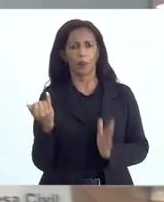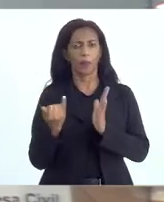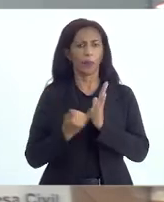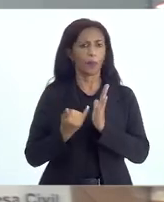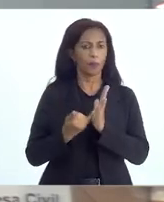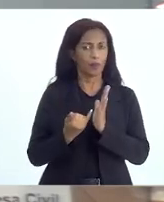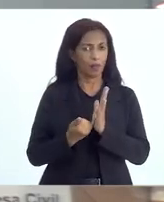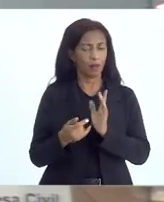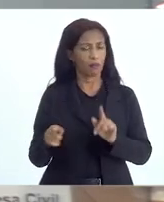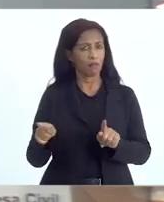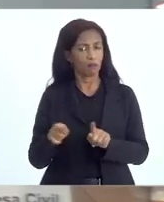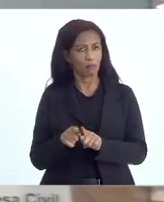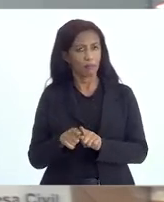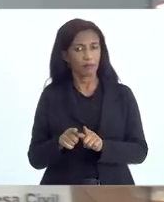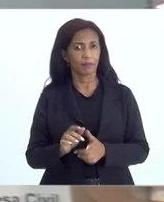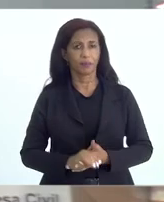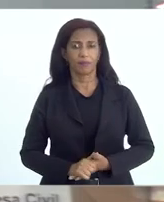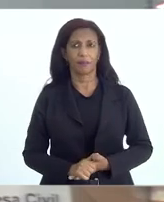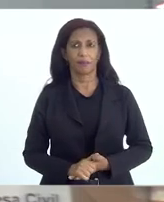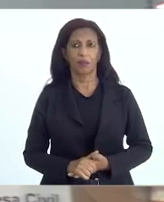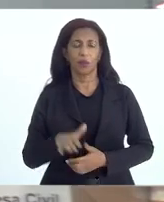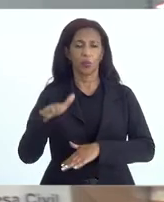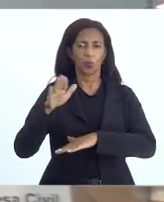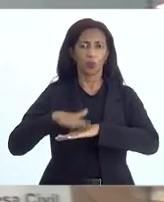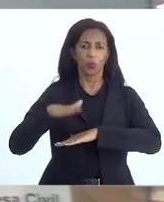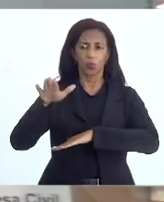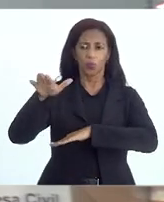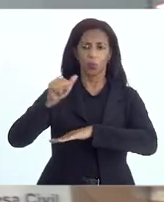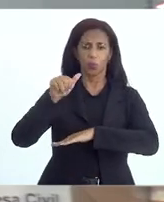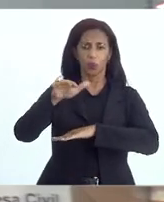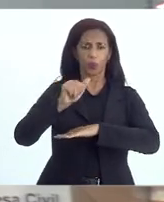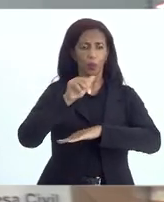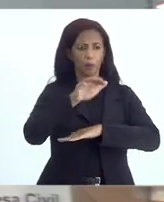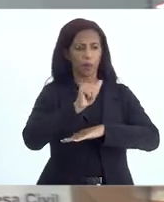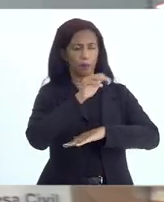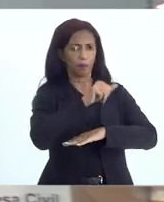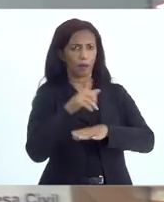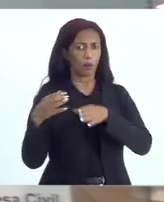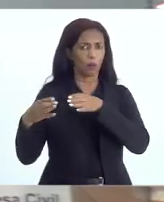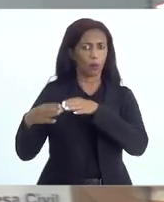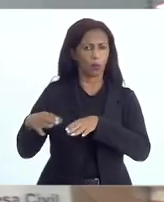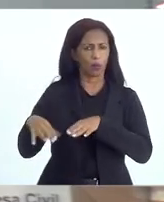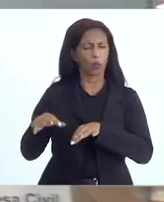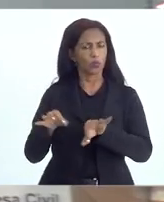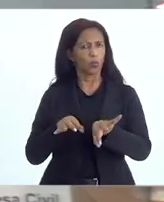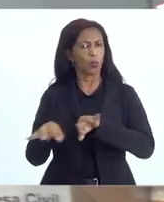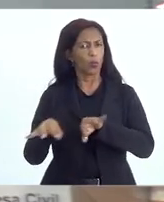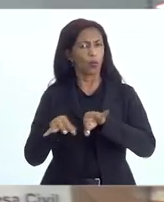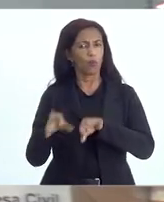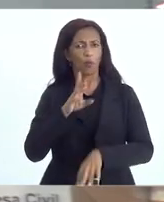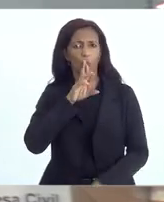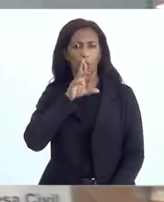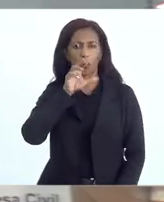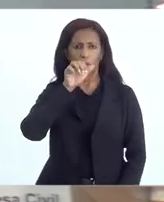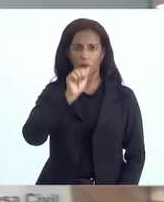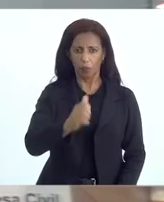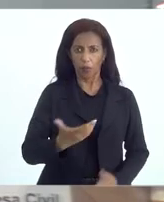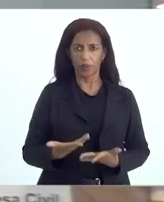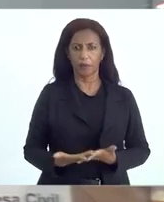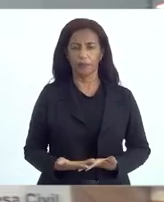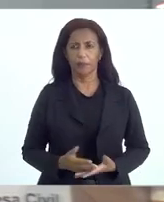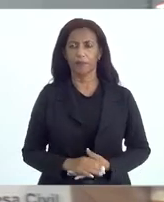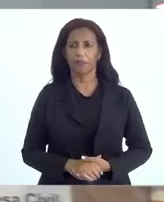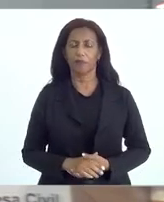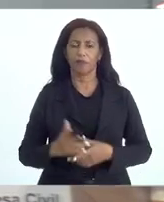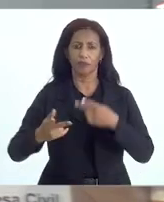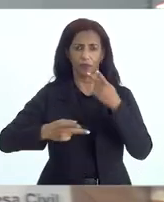publicarmos inclusive o chamamento do concurso conforme o deputado Rodrigo Amorim